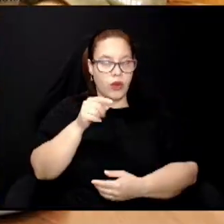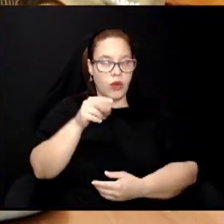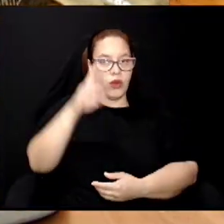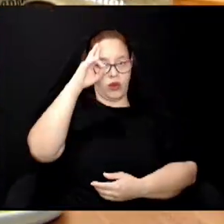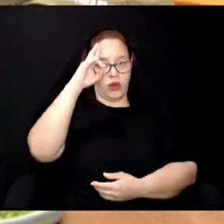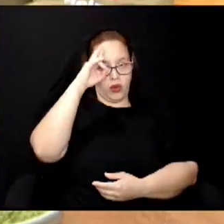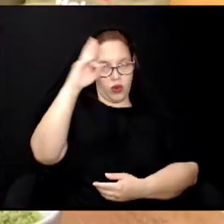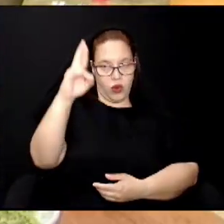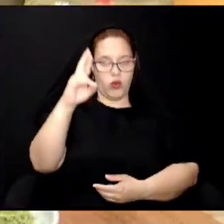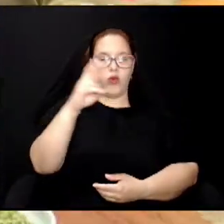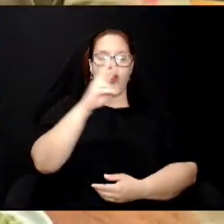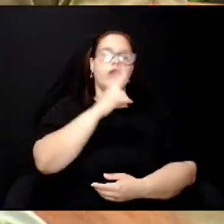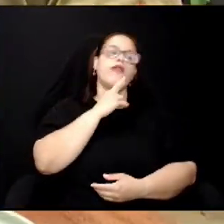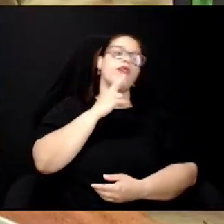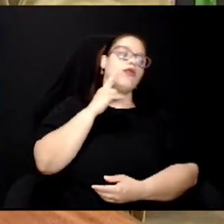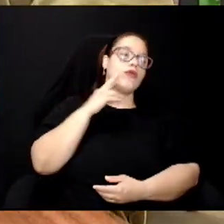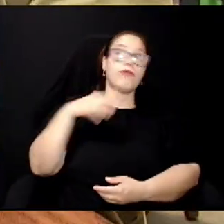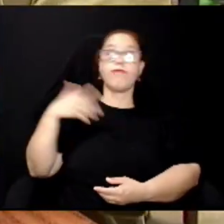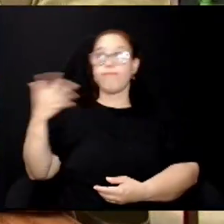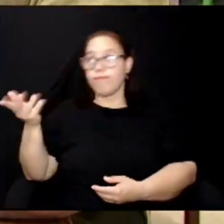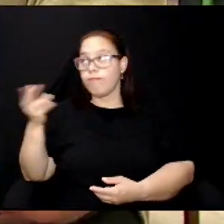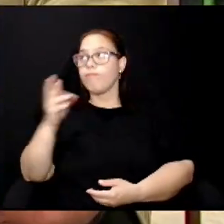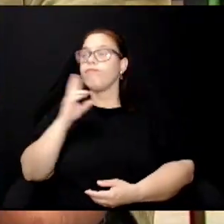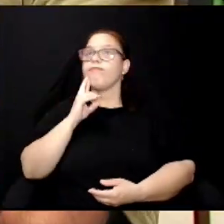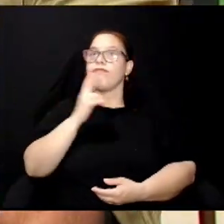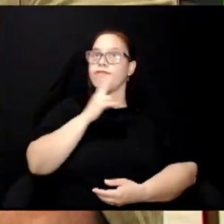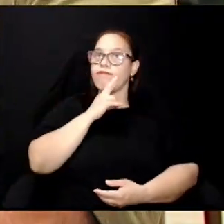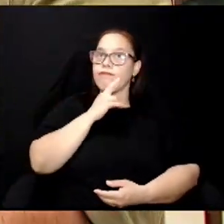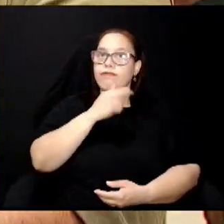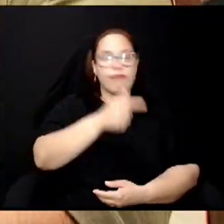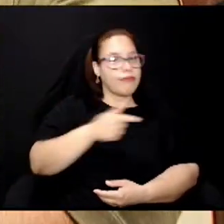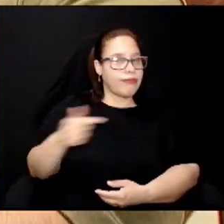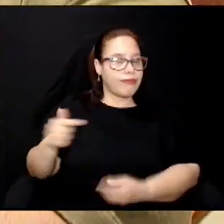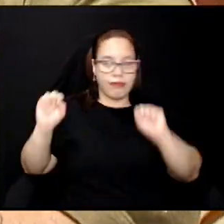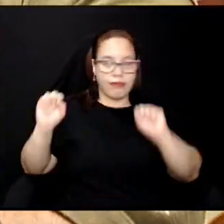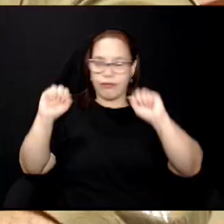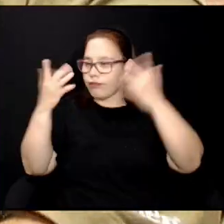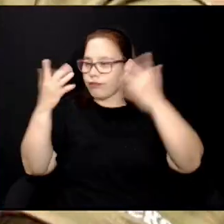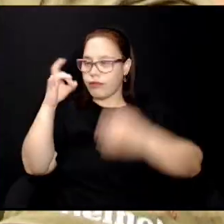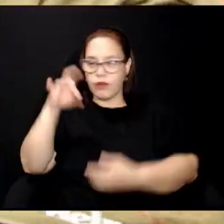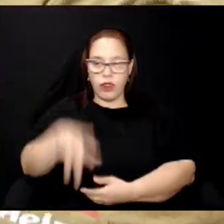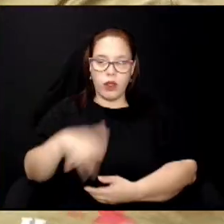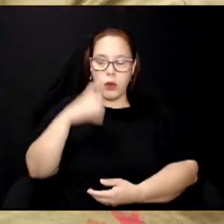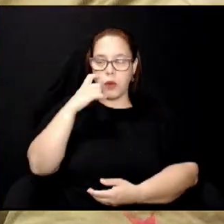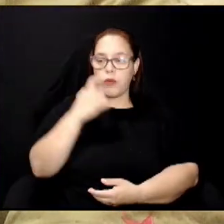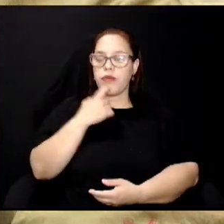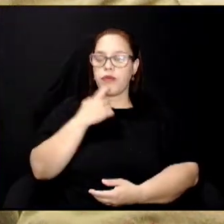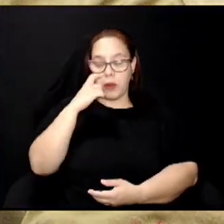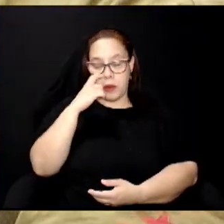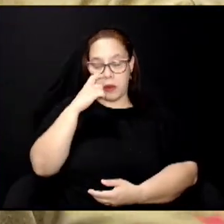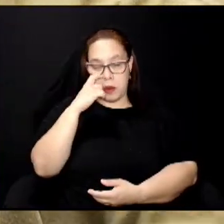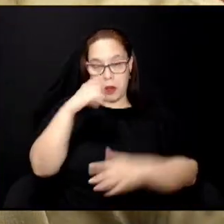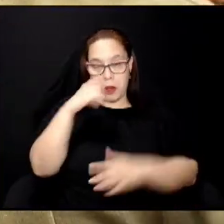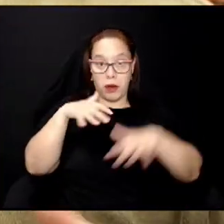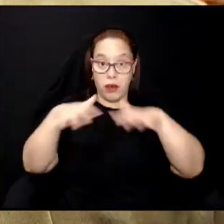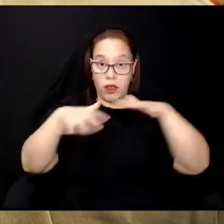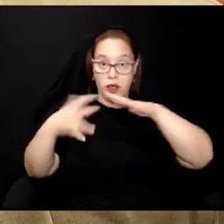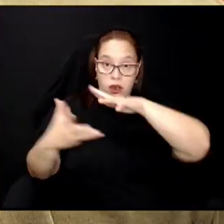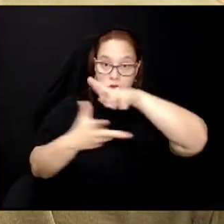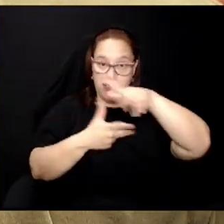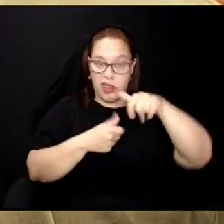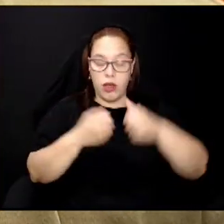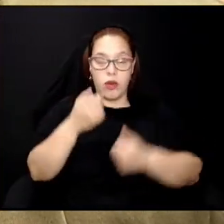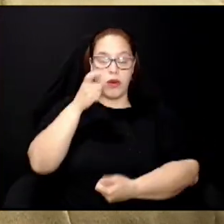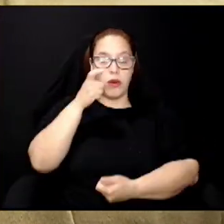né? Cara, eu acho que o Restaurant Week como um todo, assim, né, não só aqui em Campinas, mas acho que é um movimento que acontece no mundo inteiro, é bem interessante, assim,